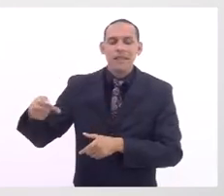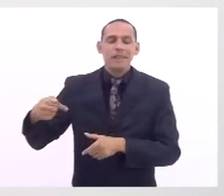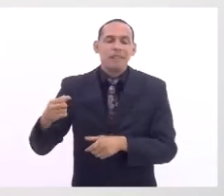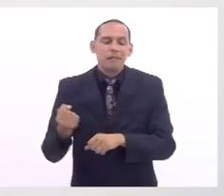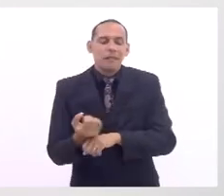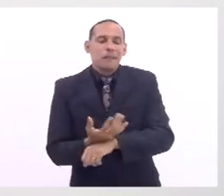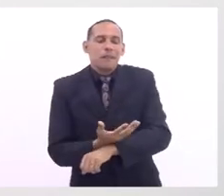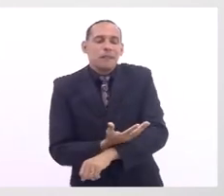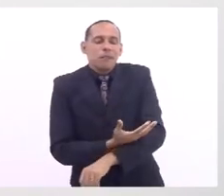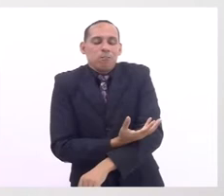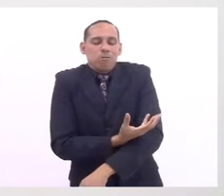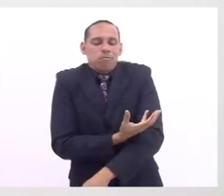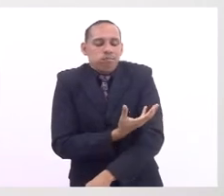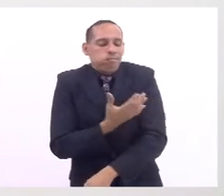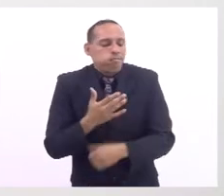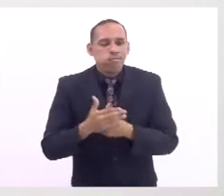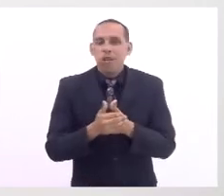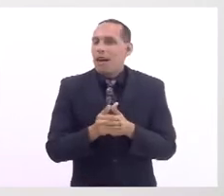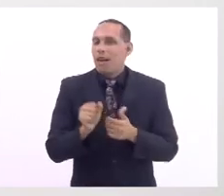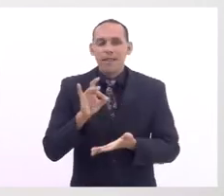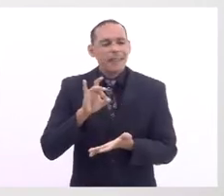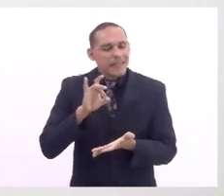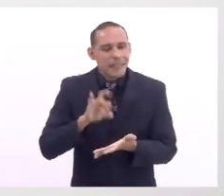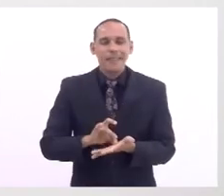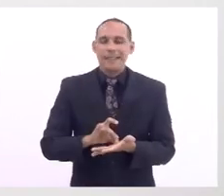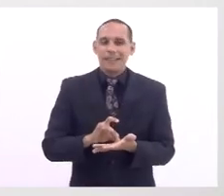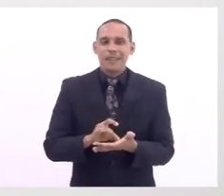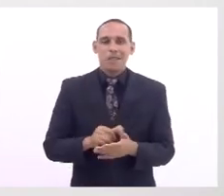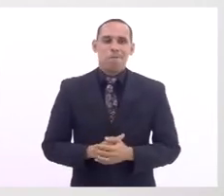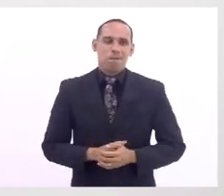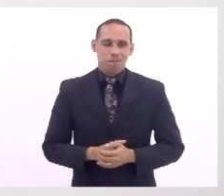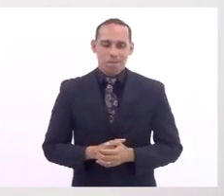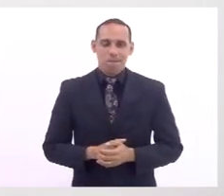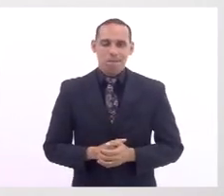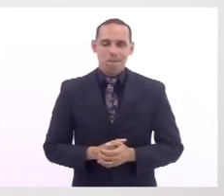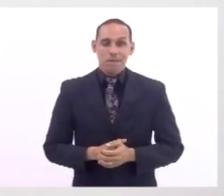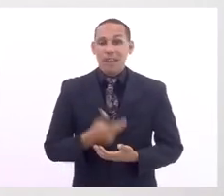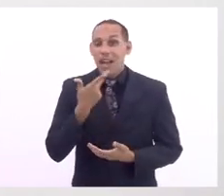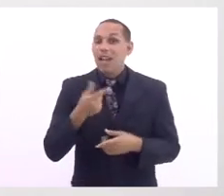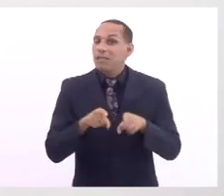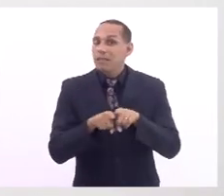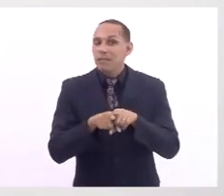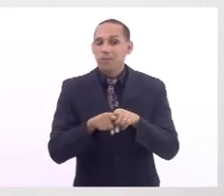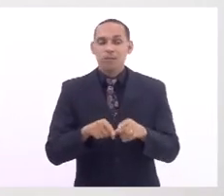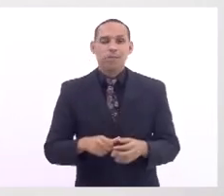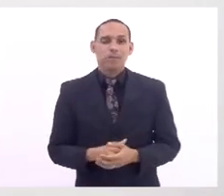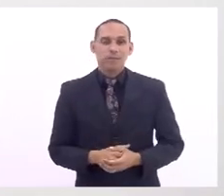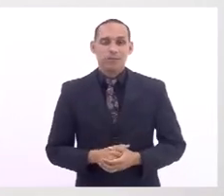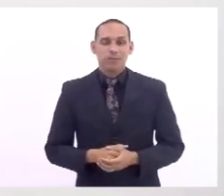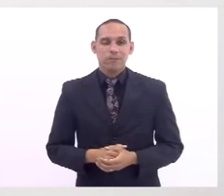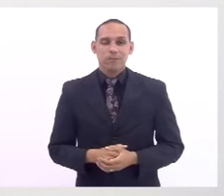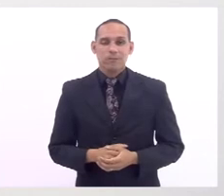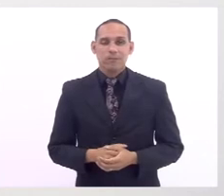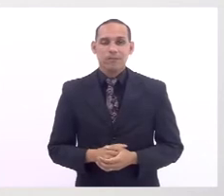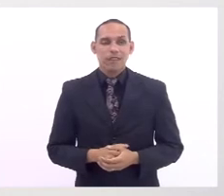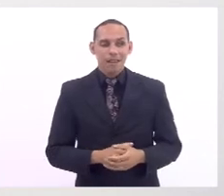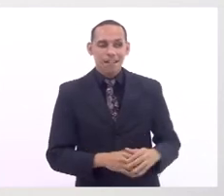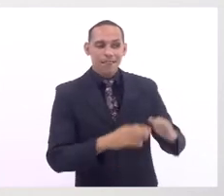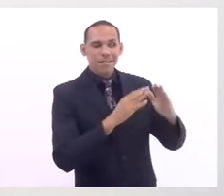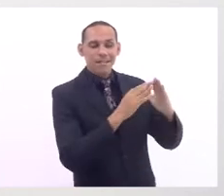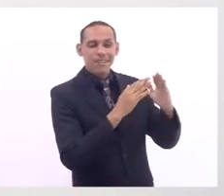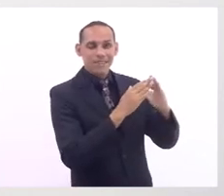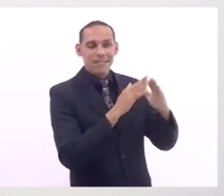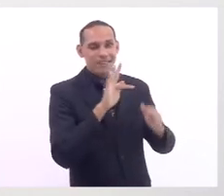emoção de muito carinho de muita feto e falar também da casa